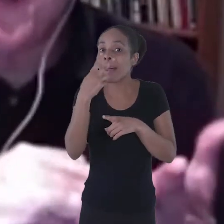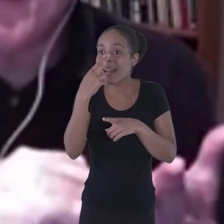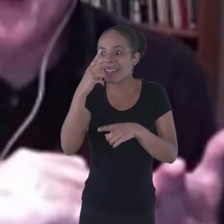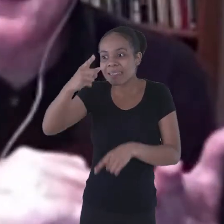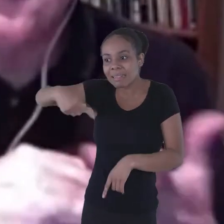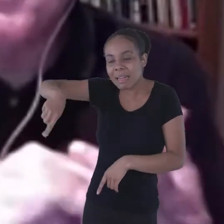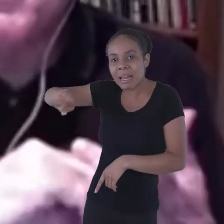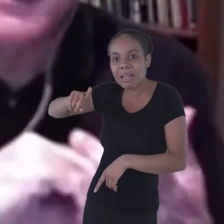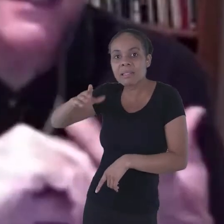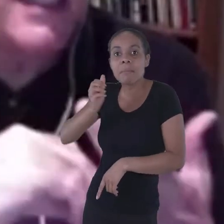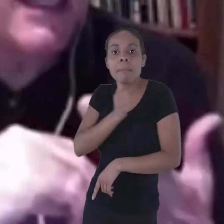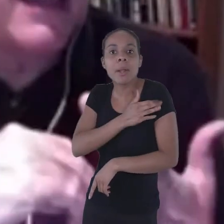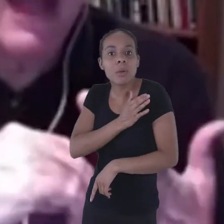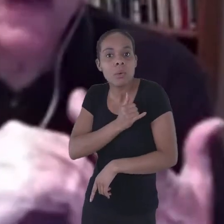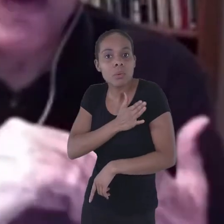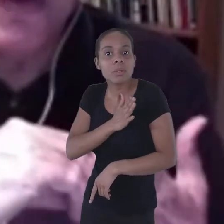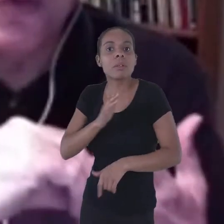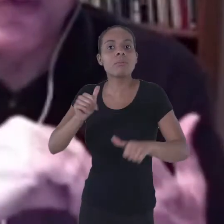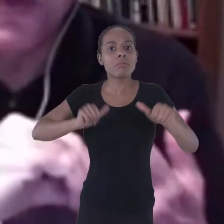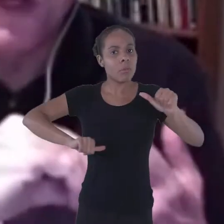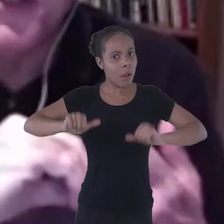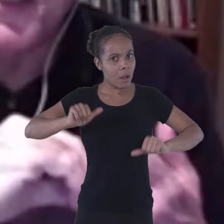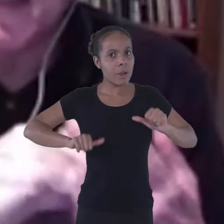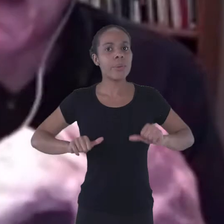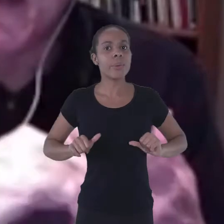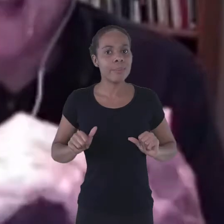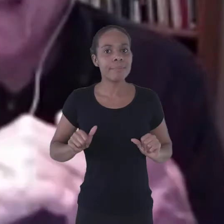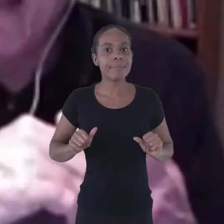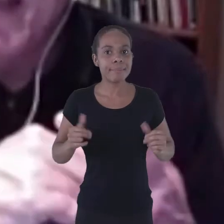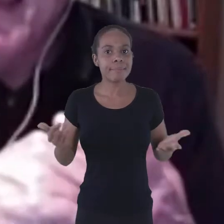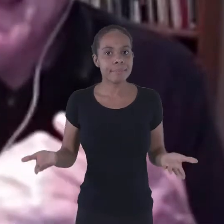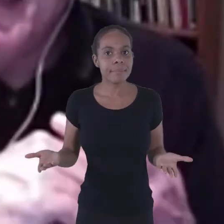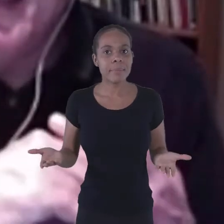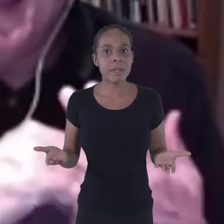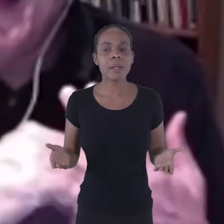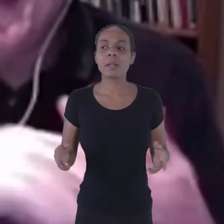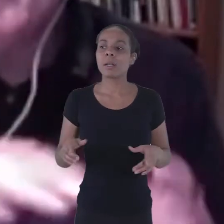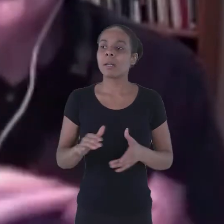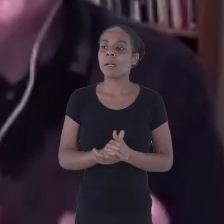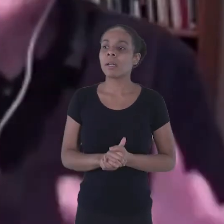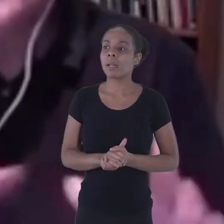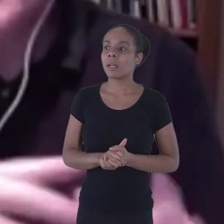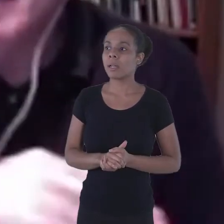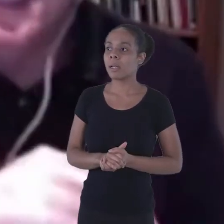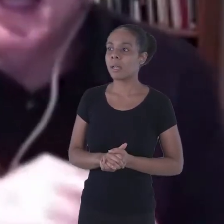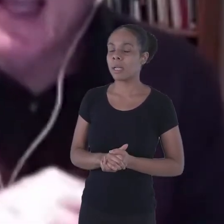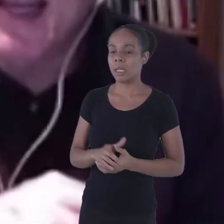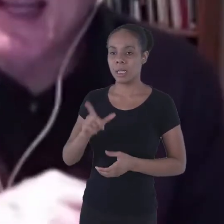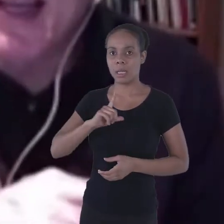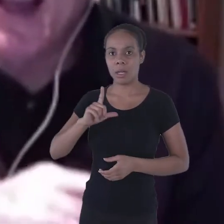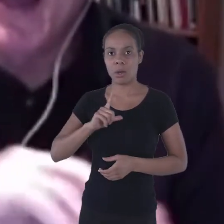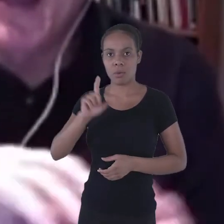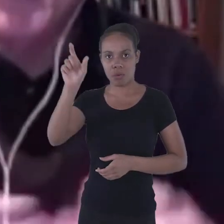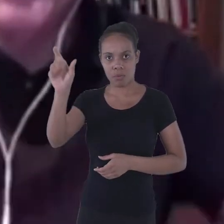Celso Fratesi, que foi ser secretário de Cultura de Santo André, e ele era